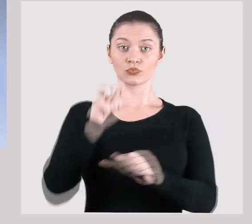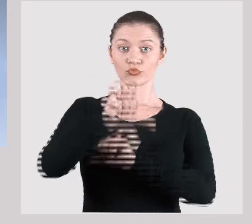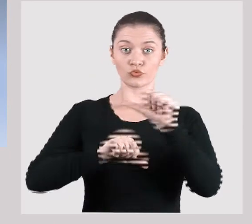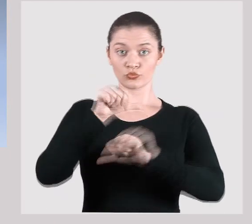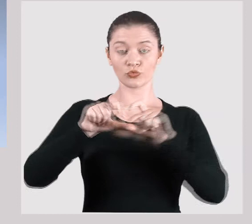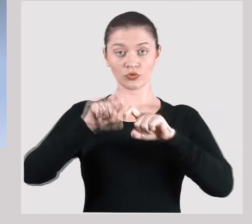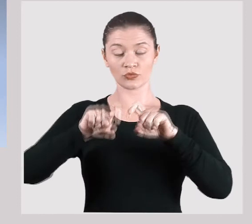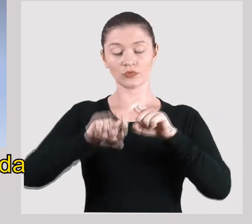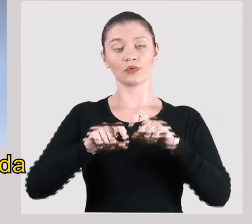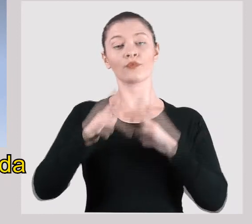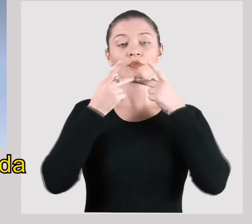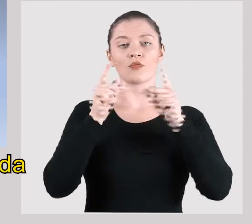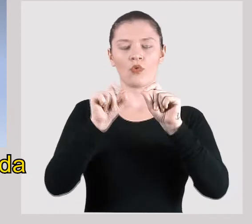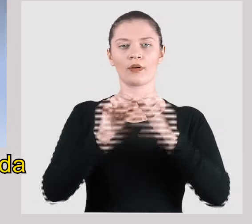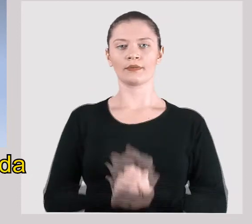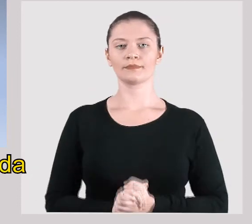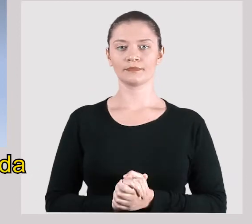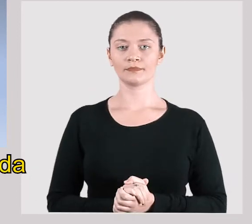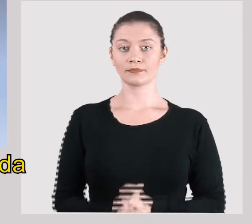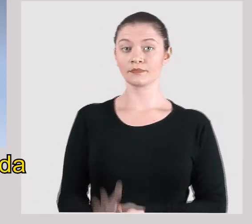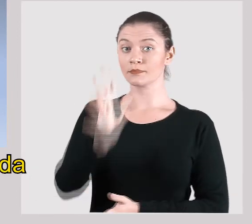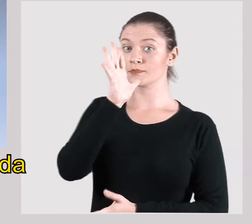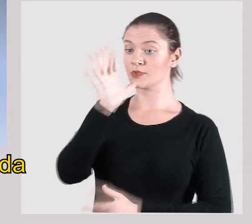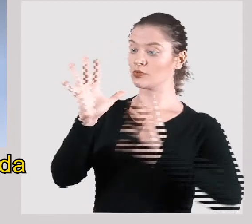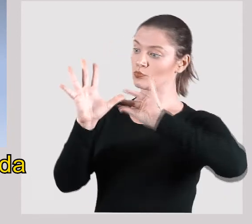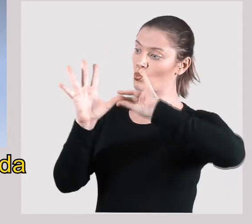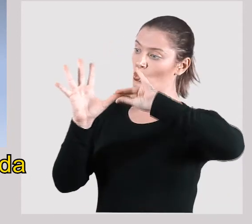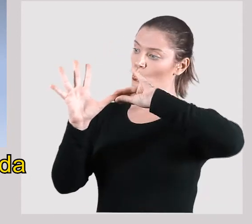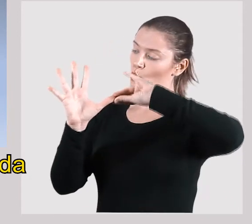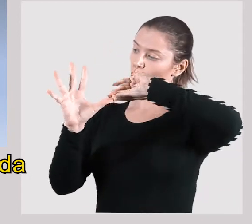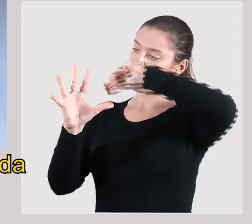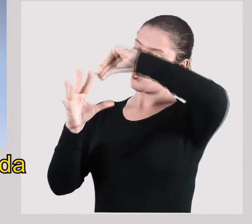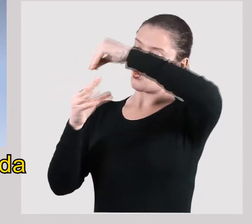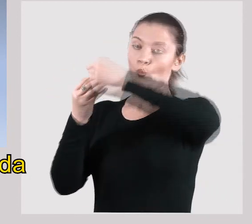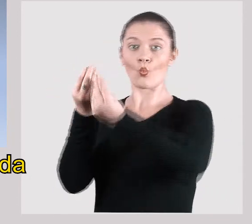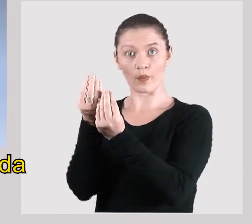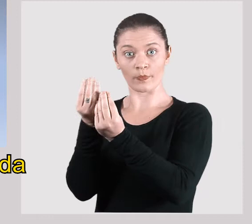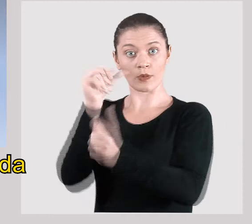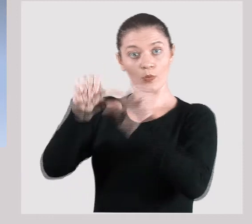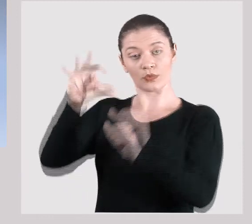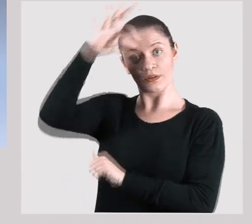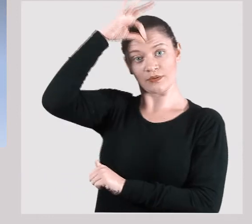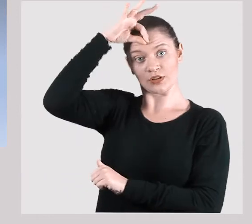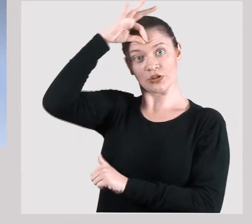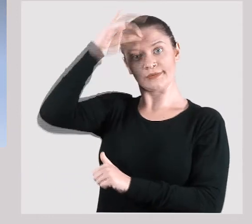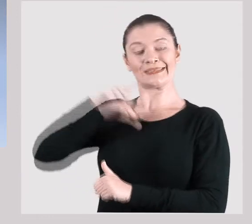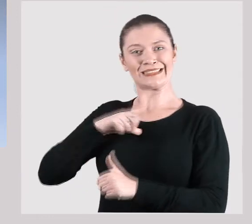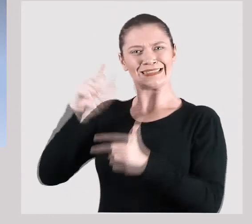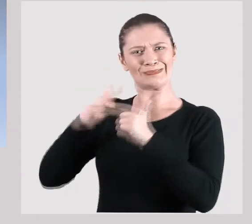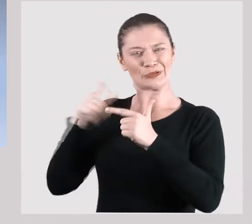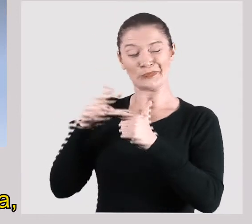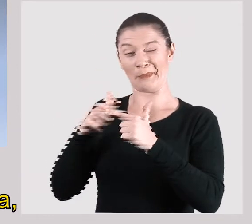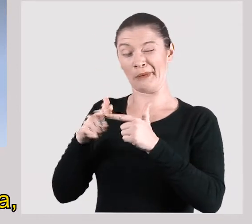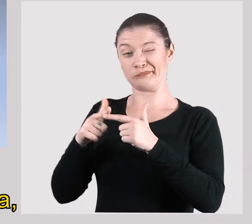aquilo que eu falei, né? Então, se a pele do pênis, né, que foi invertida para virar vagina, necrosar, tiver alguma